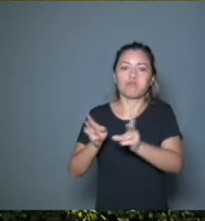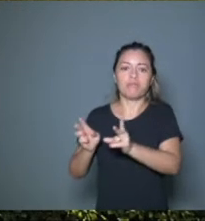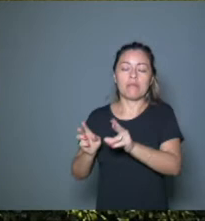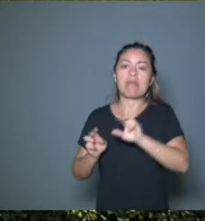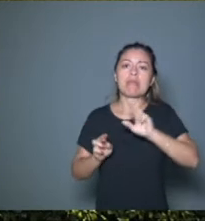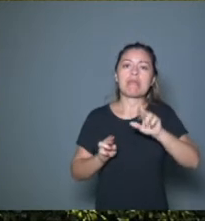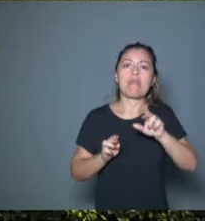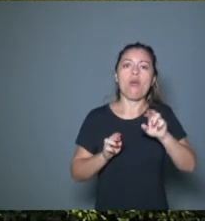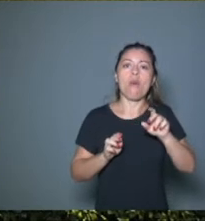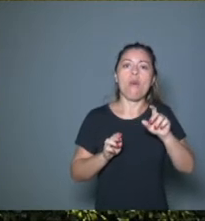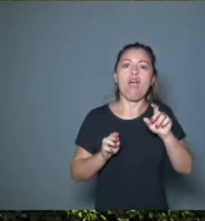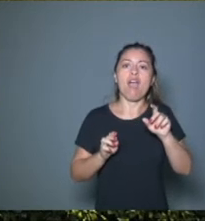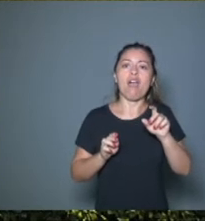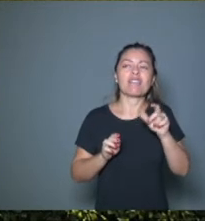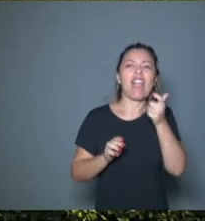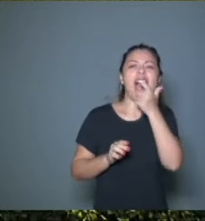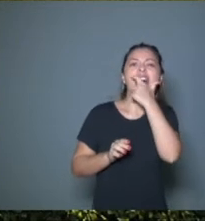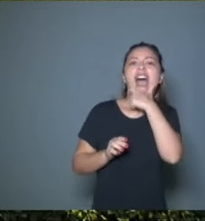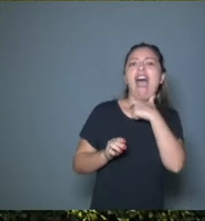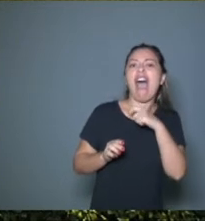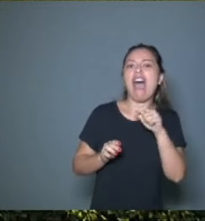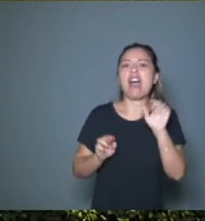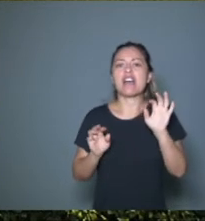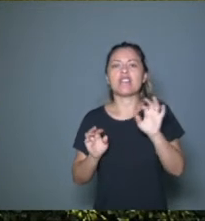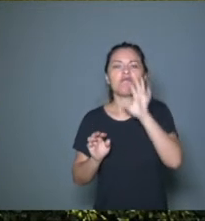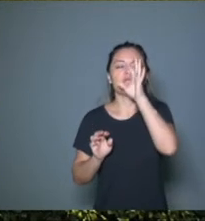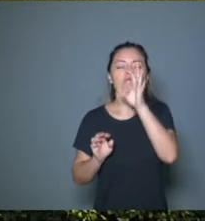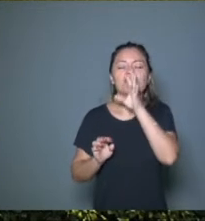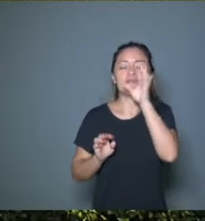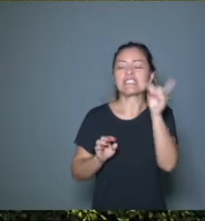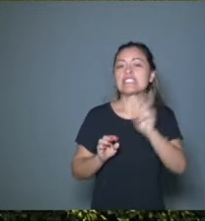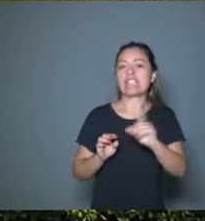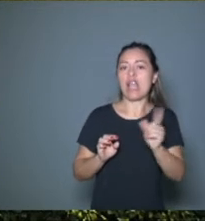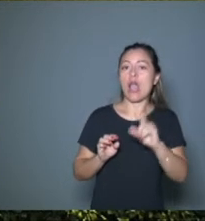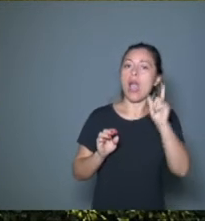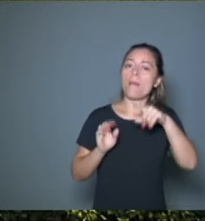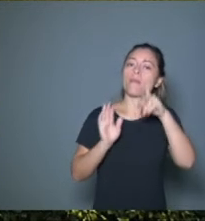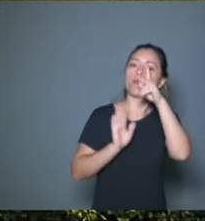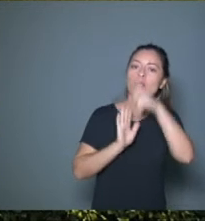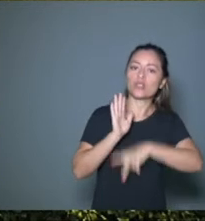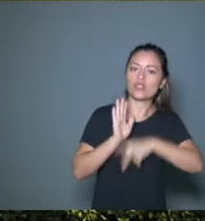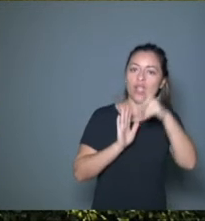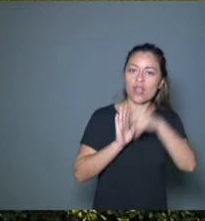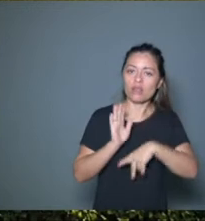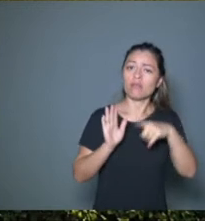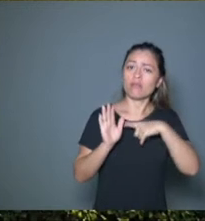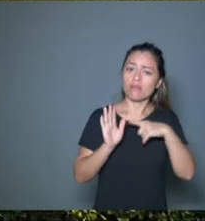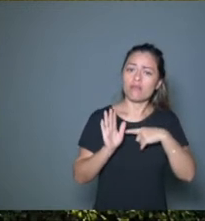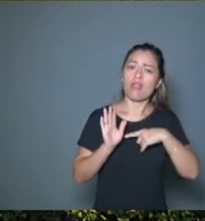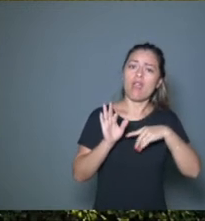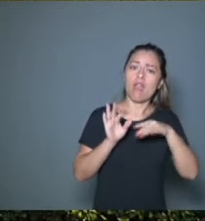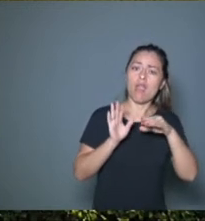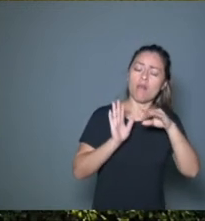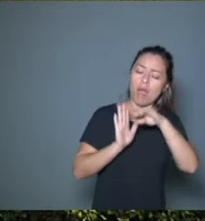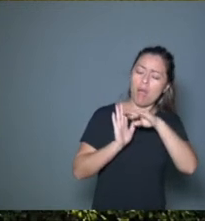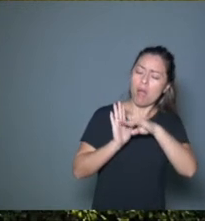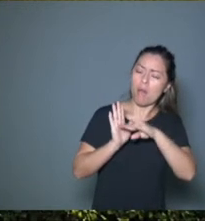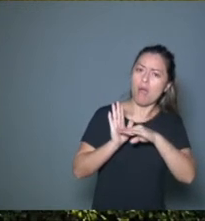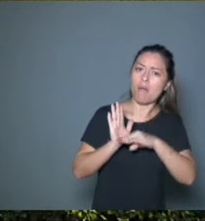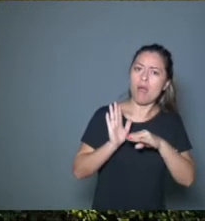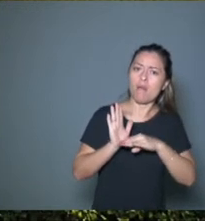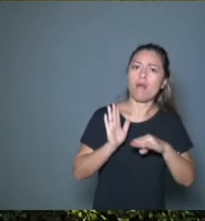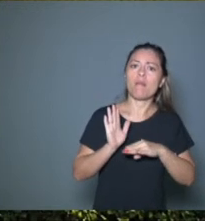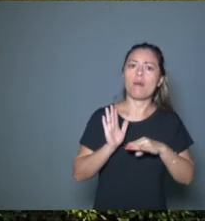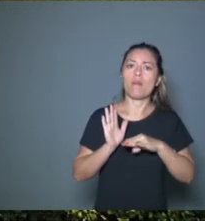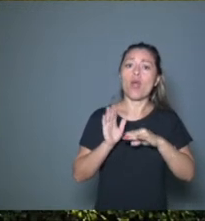chute que nós estamos dando nessa redução. Existem projetos, uma meia dúzia de projetos que nós estamos conduzindo nessa linha